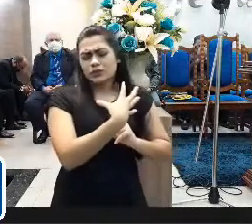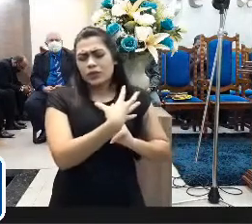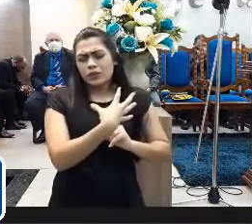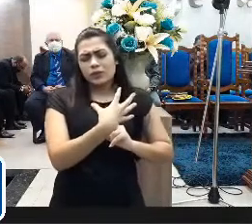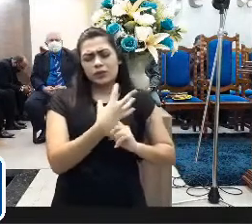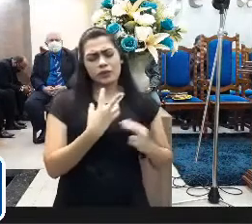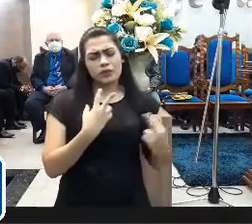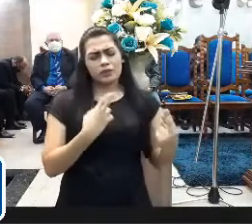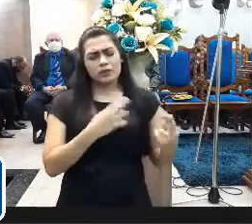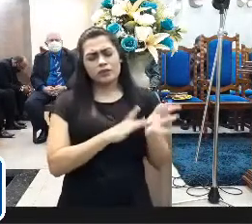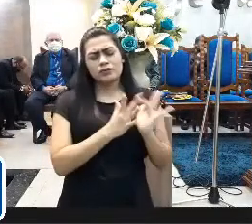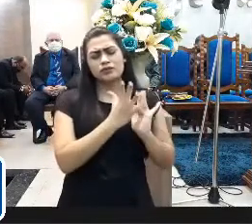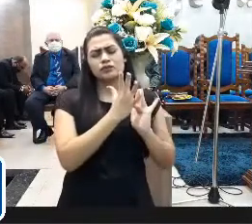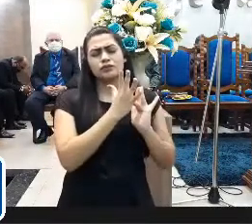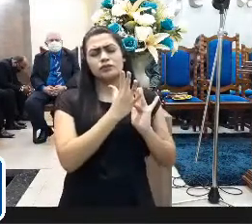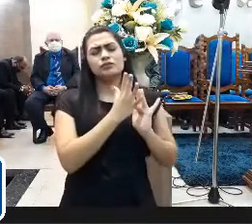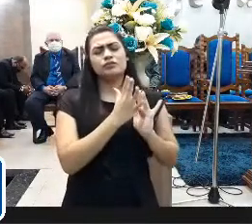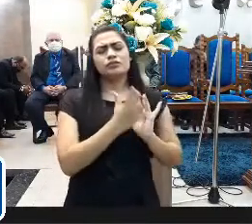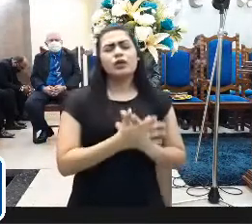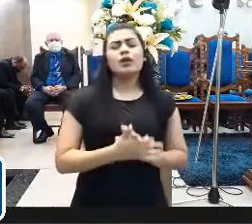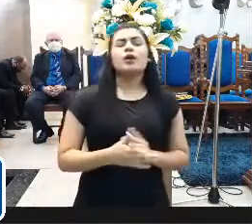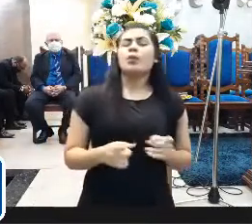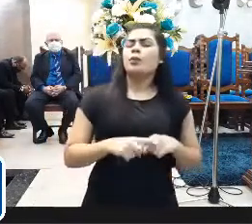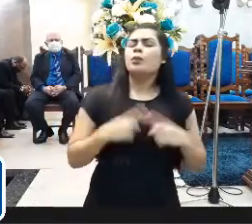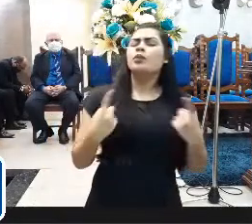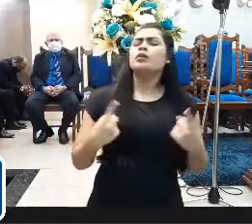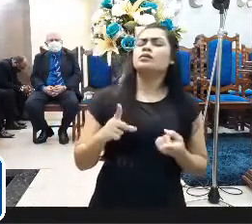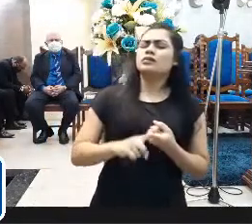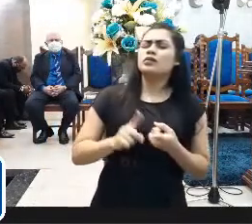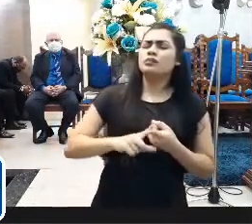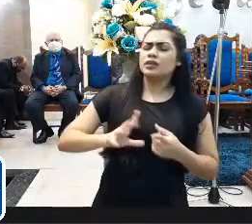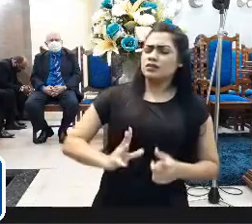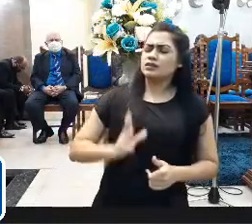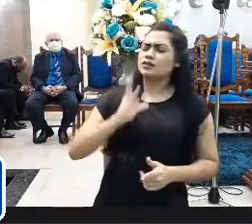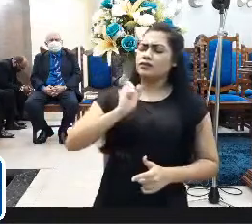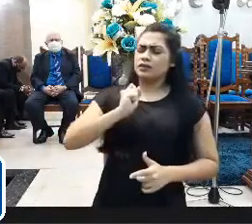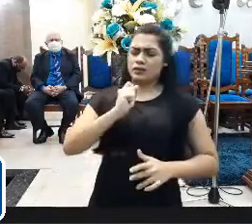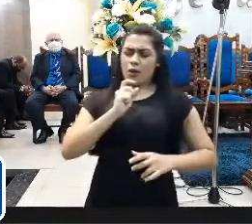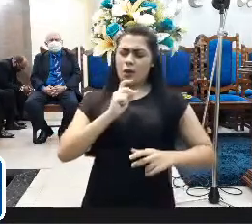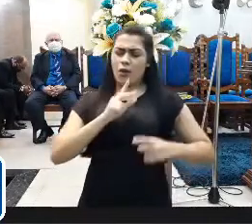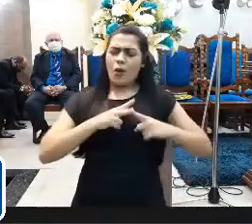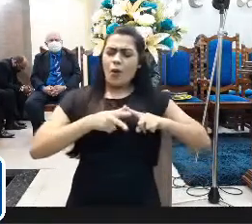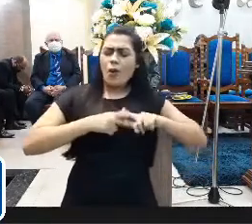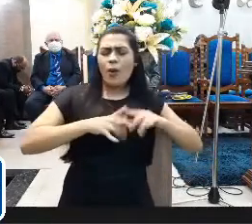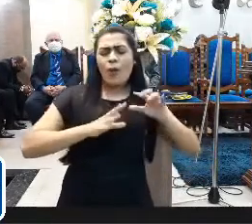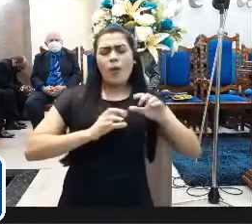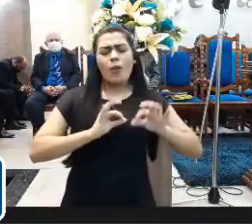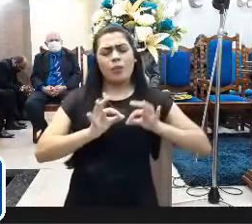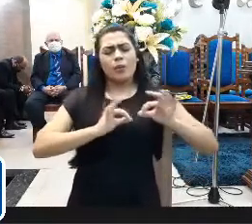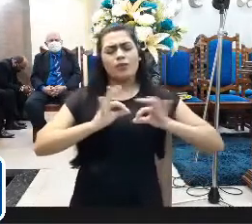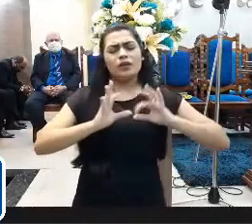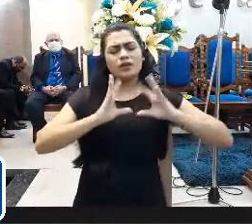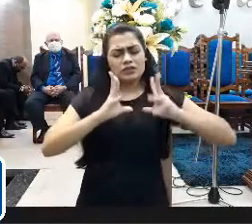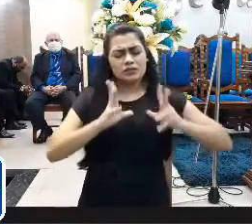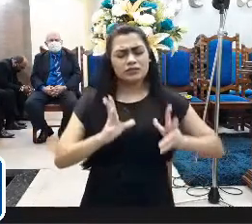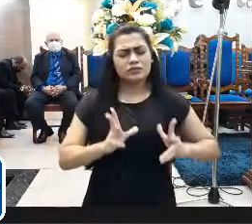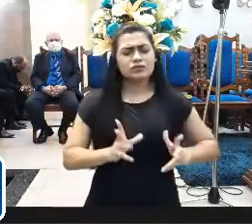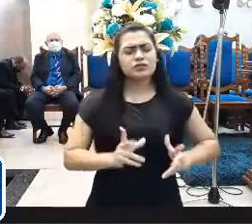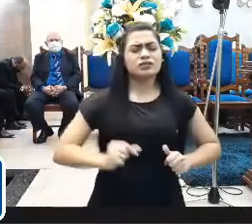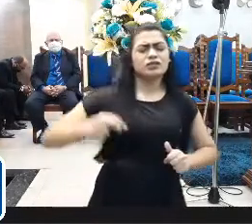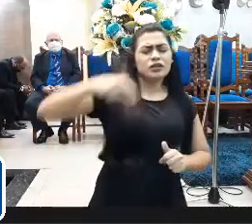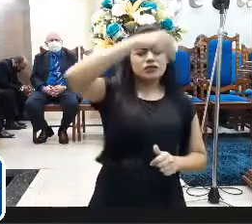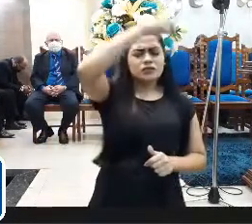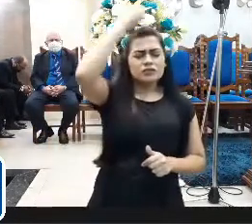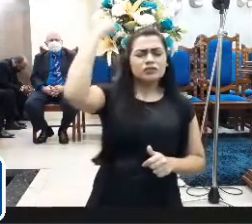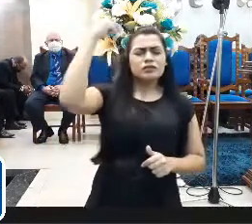de Cristo, mas também salvação, preparação, santificação, a semente viva da palavra, a graça de Deus,